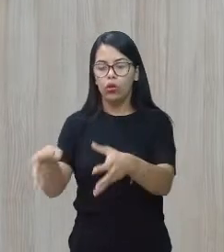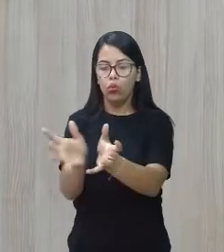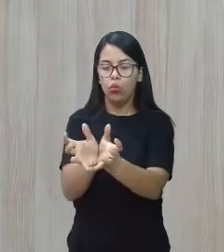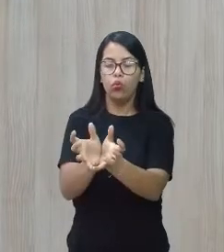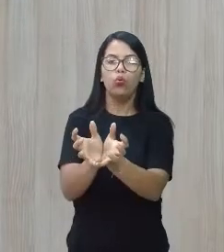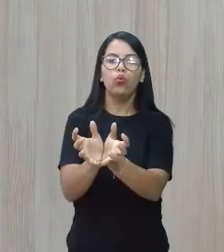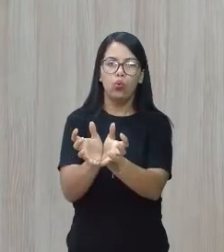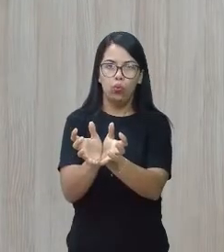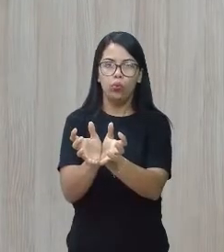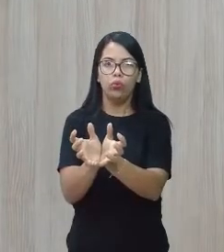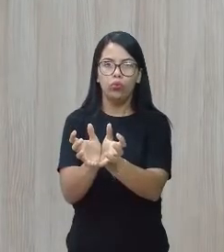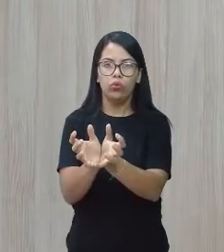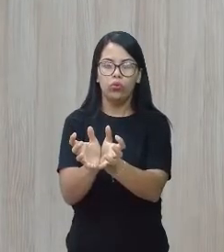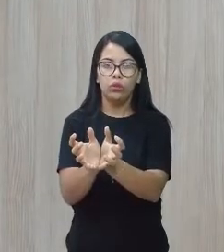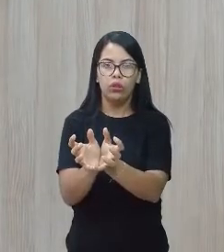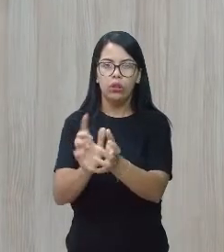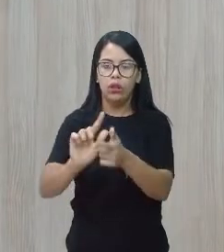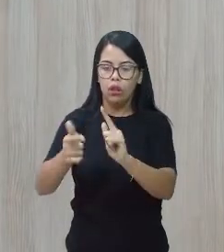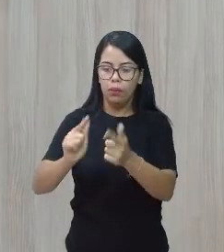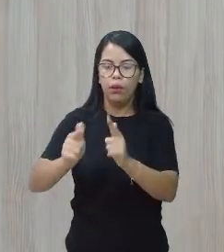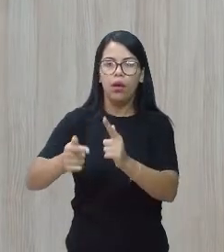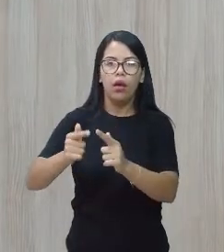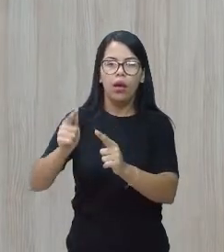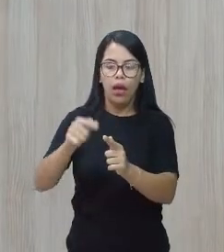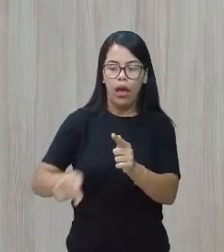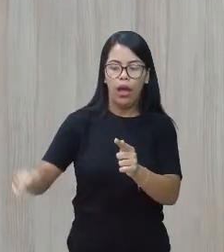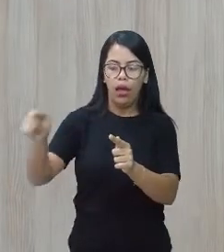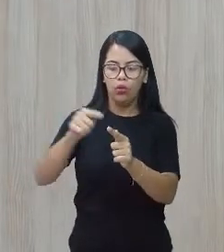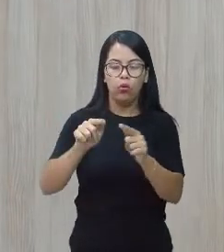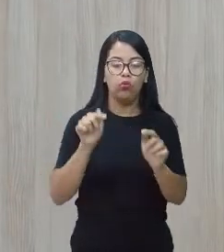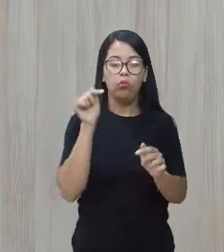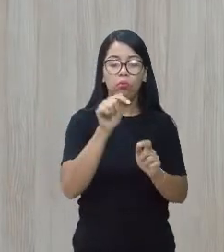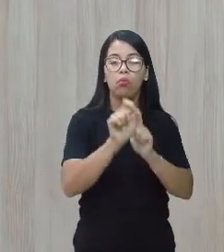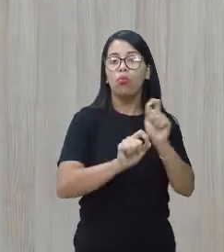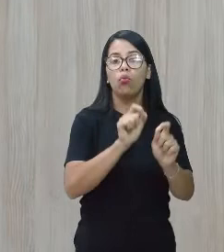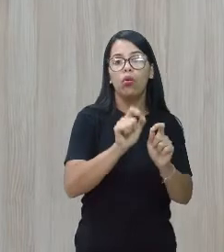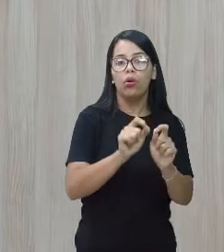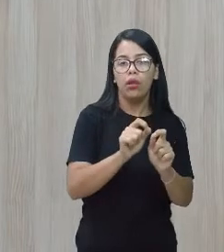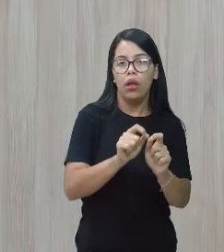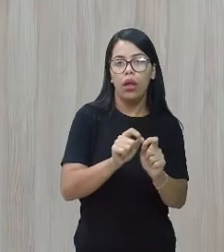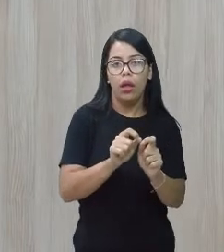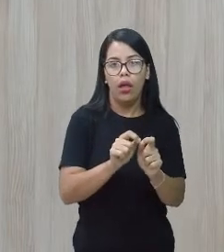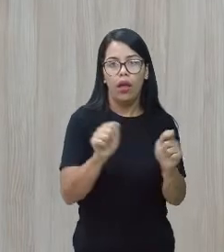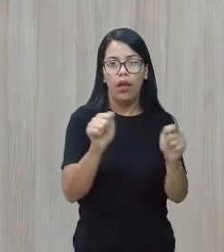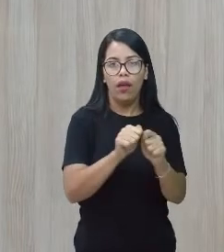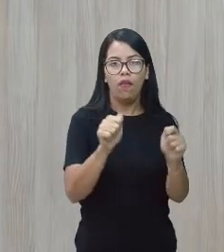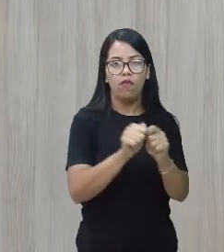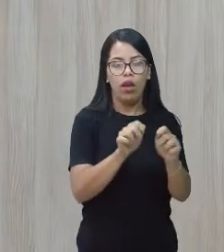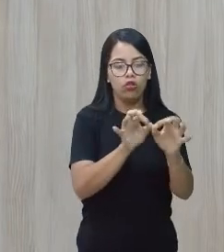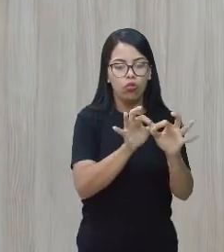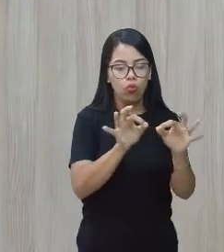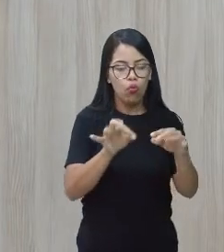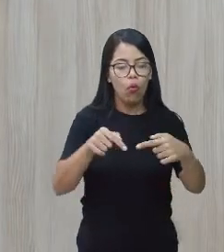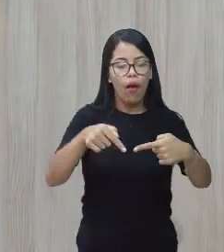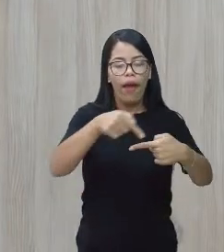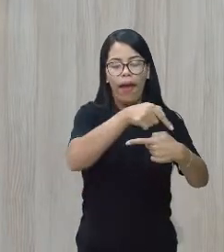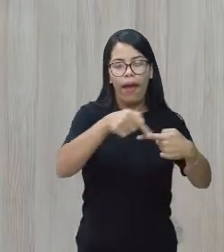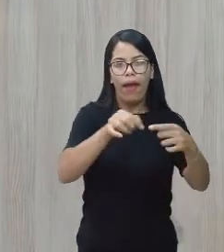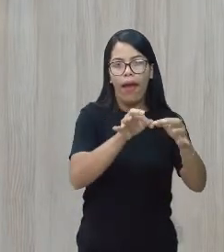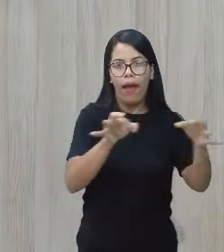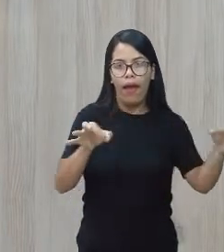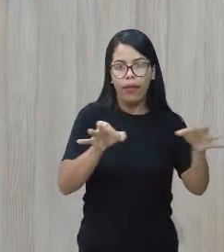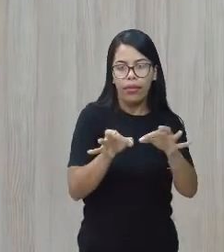são poliedros? Poliedros são sólidos geométricos formados por segmentos de reta. Então, só pode